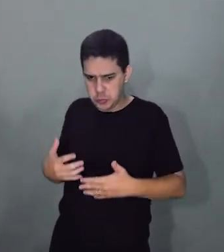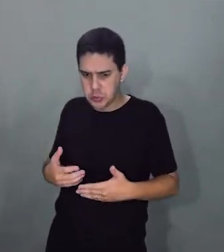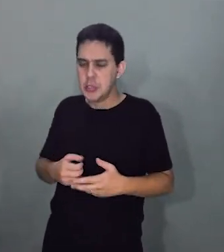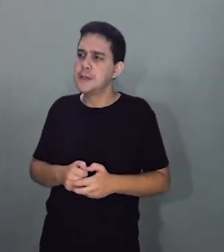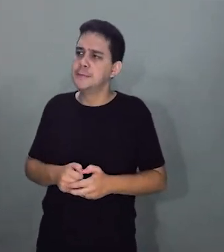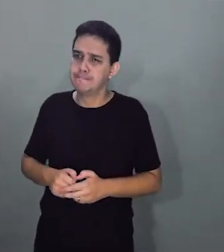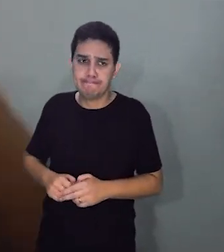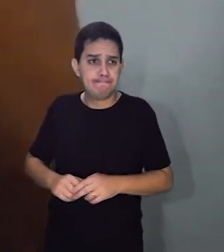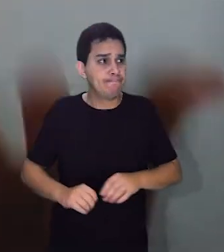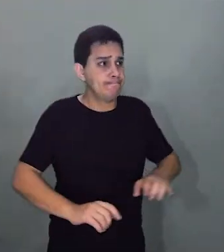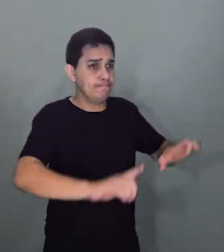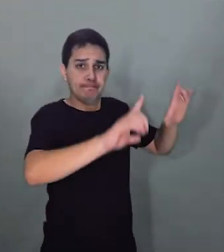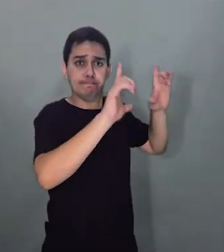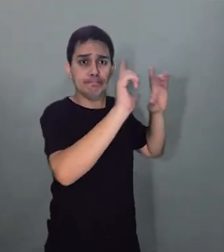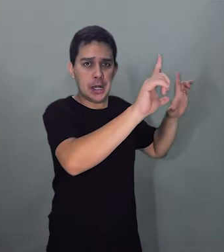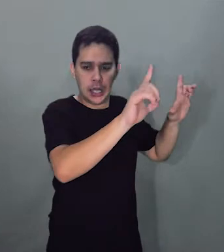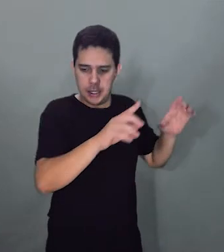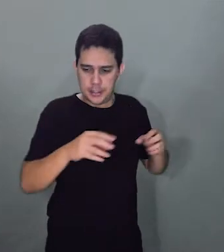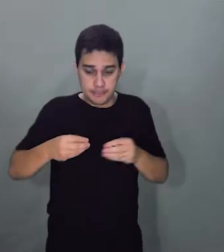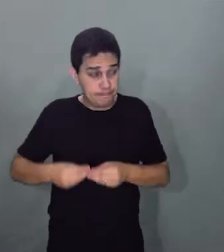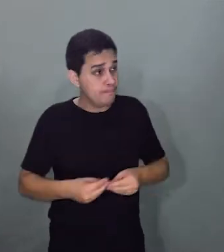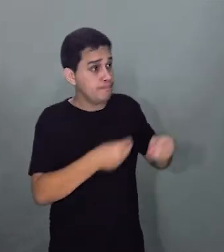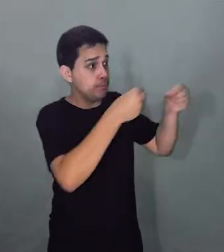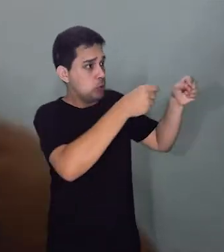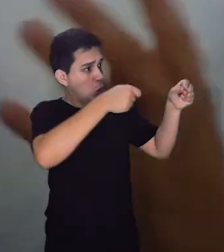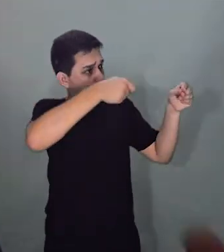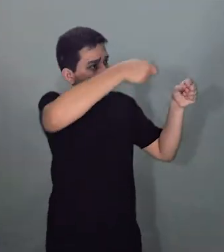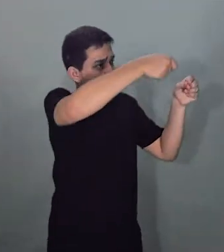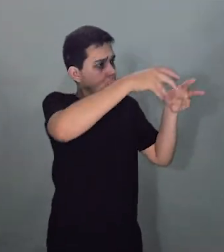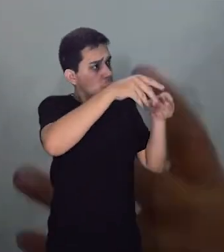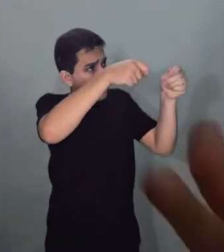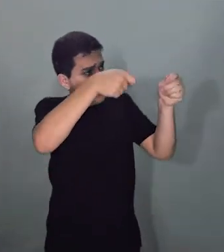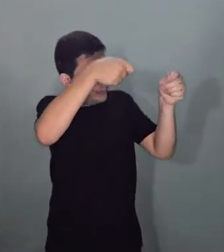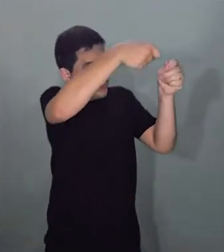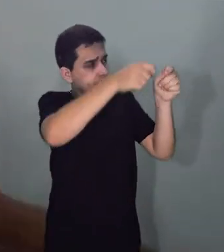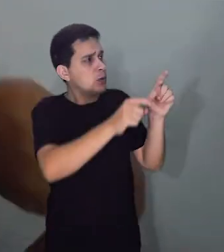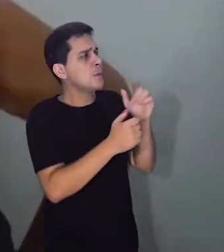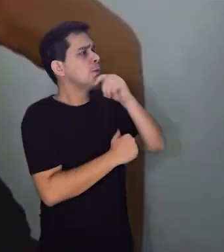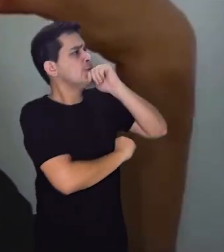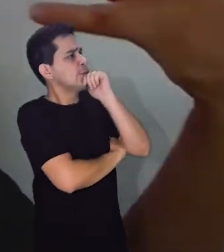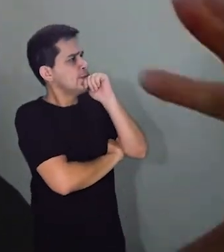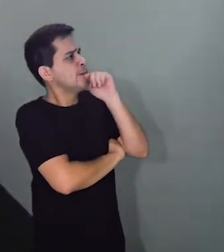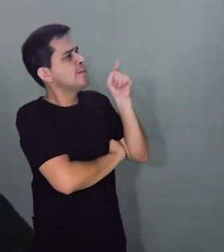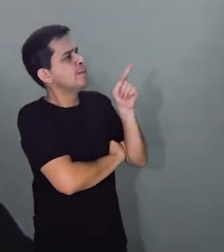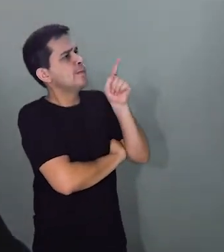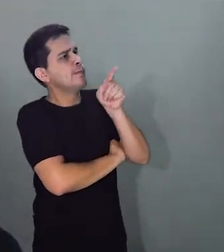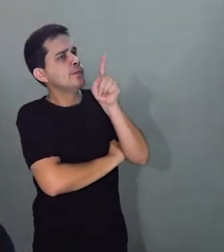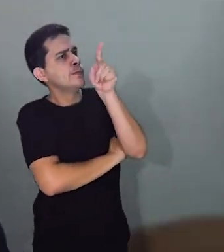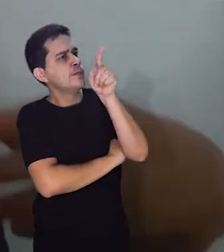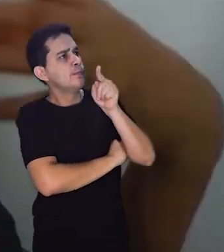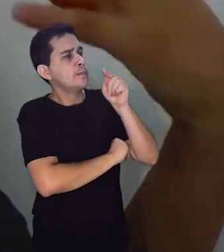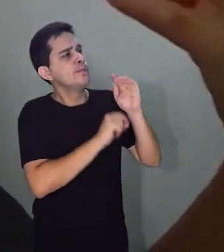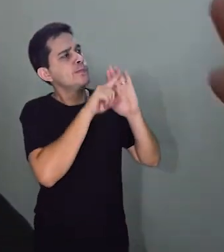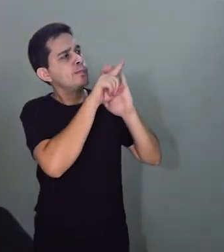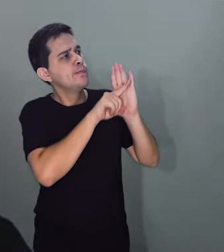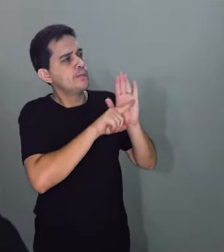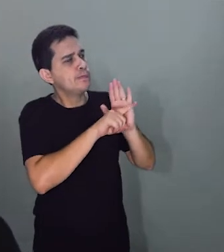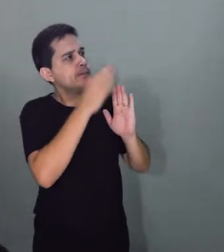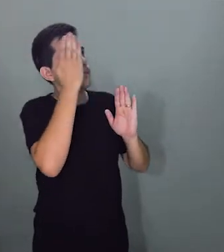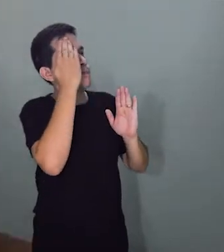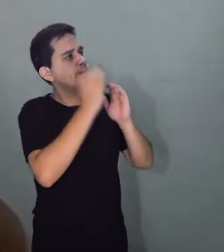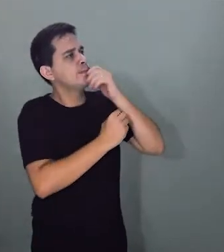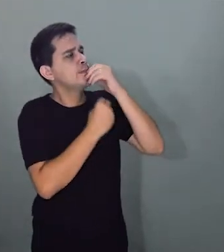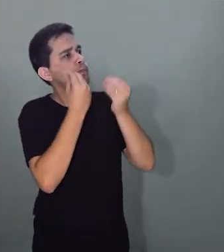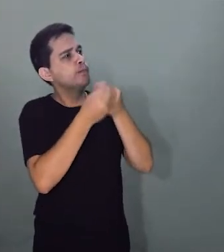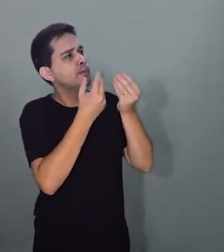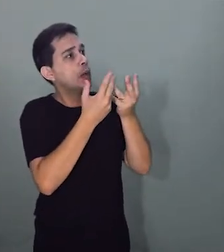por enquanto, e devolve para as maternidades e cartórios em reuniões conjuntas, onde a gente vai tentando entender o que